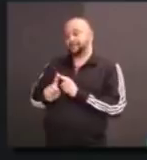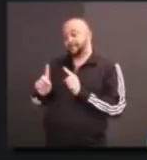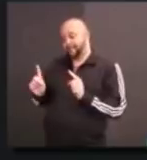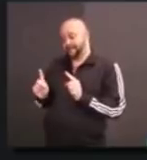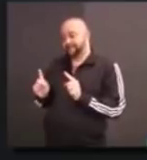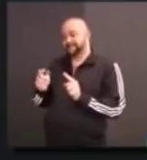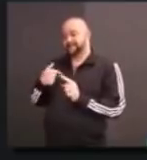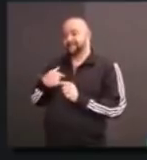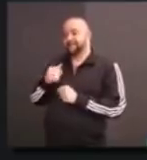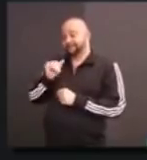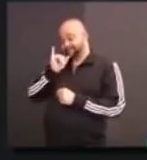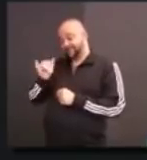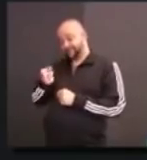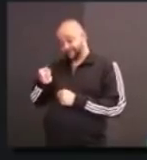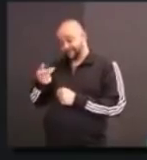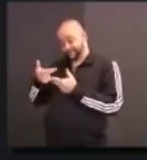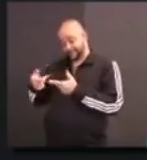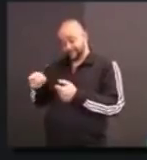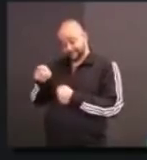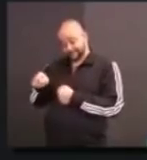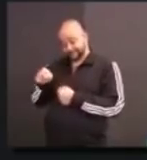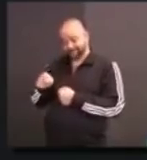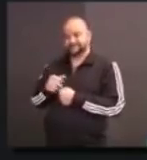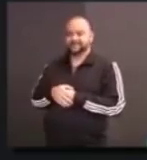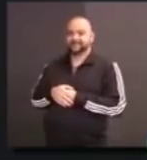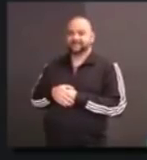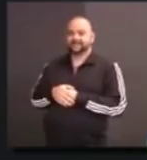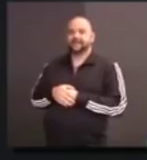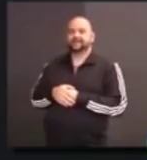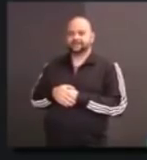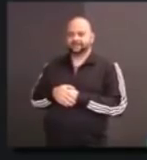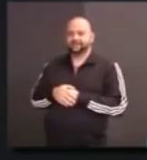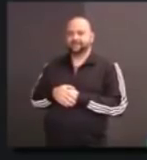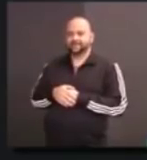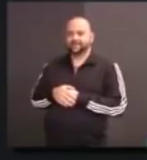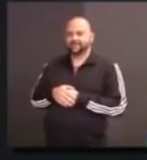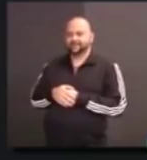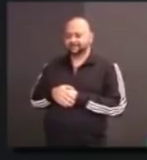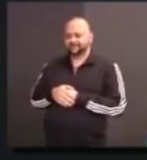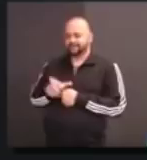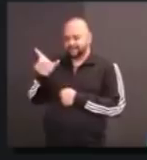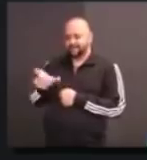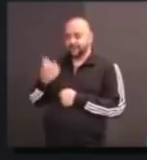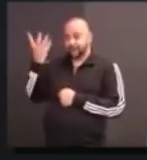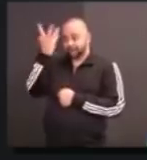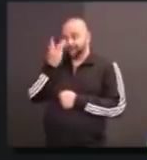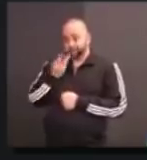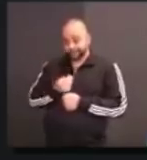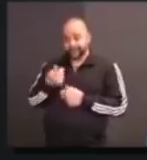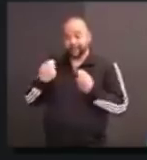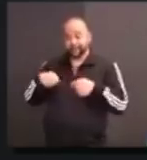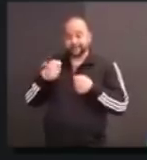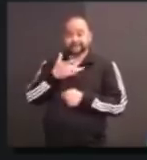mas eu vou dizer uma coisa para o senhor: a gente, para ser espírita, tem que ter muita saúde,